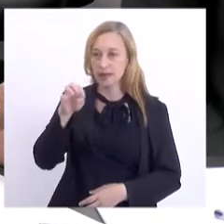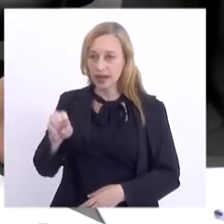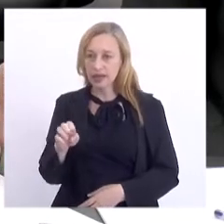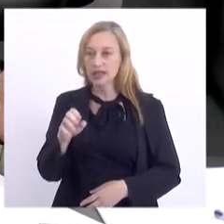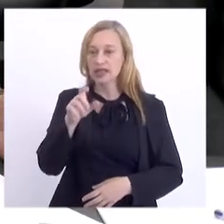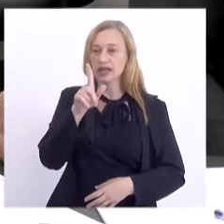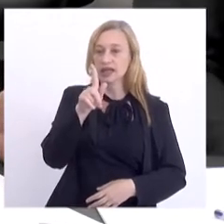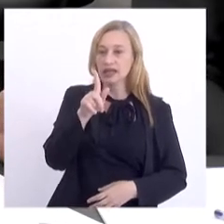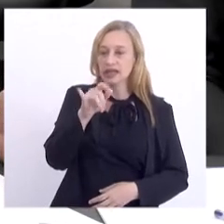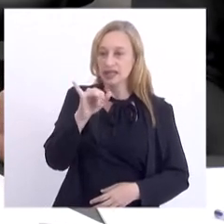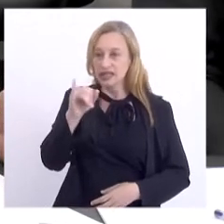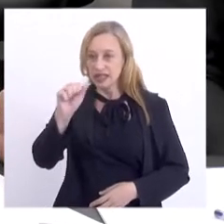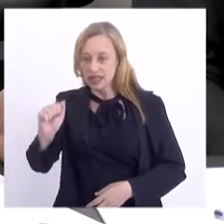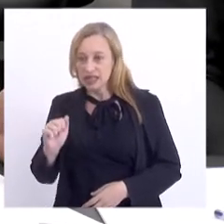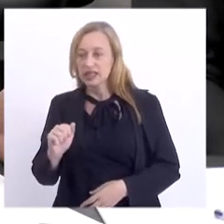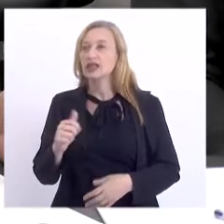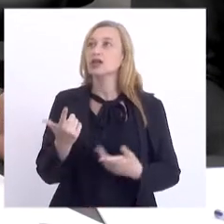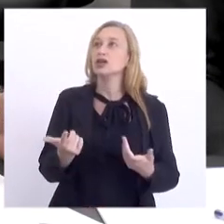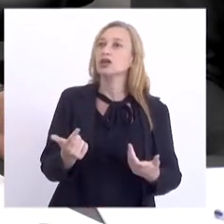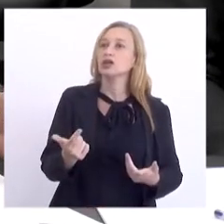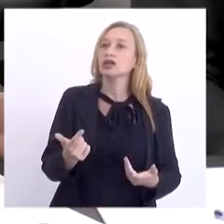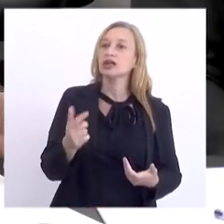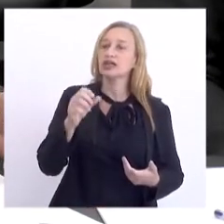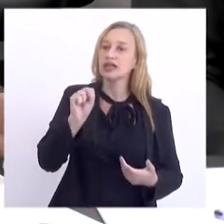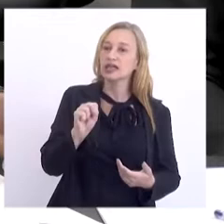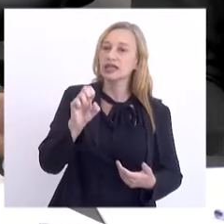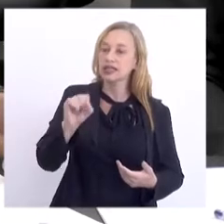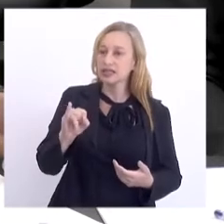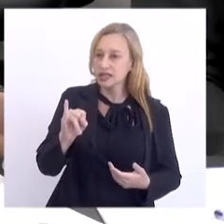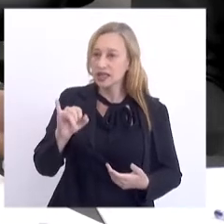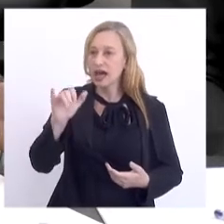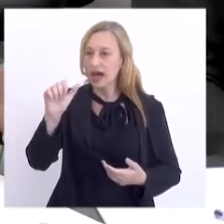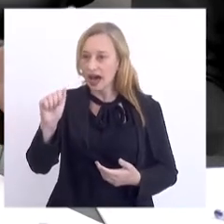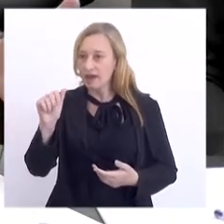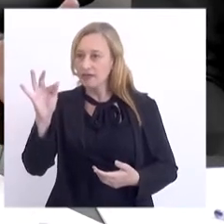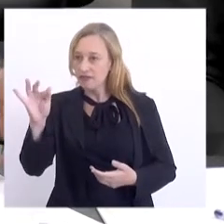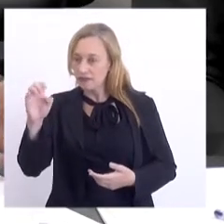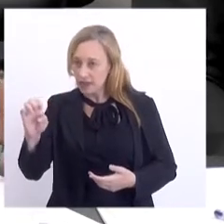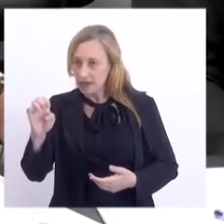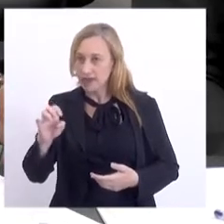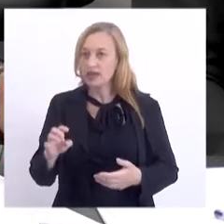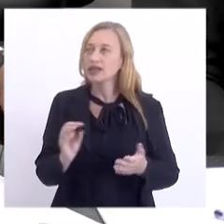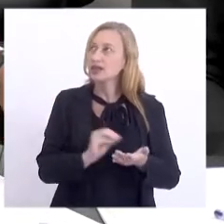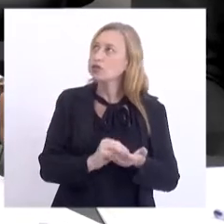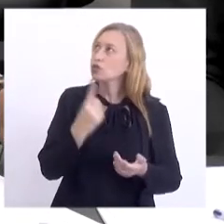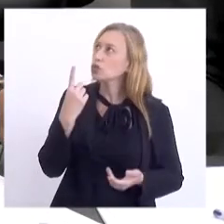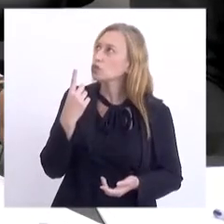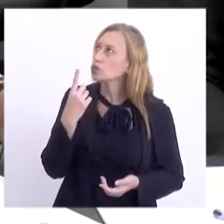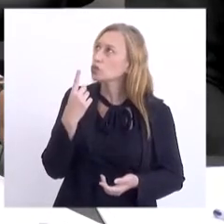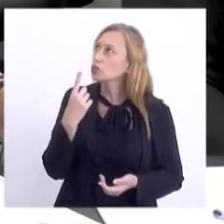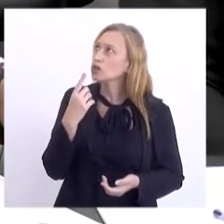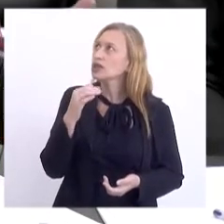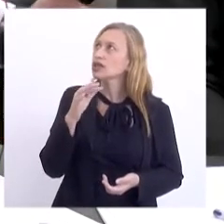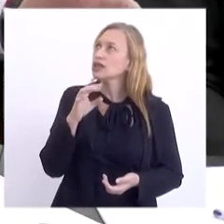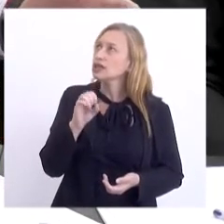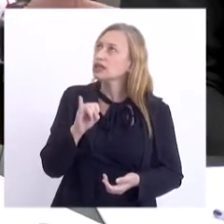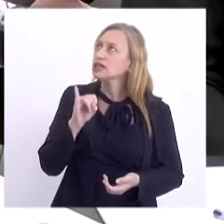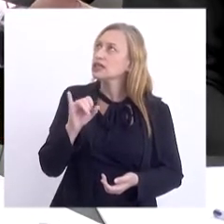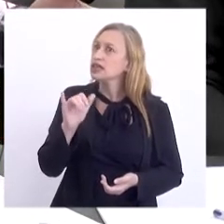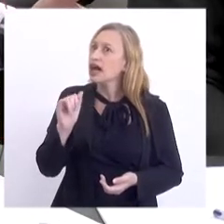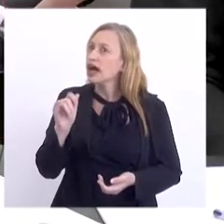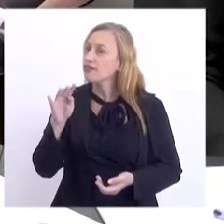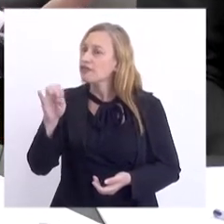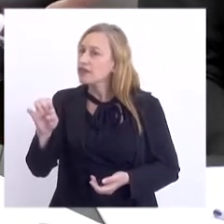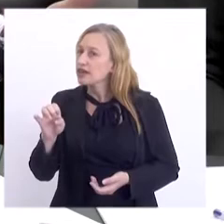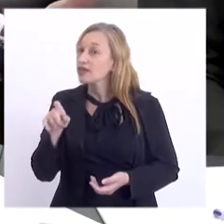o civil eo SEAP e tá faltando um o siafi e